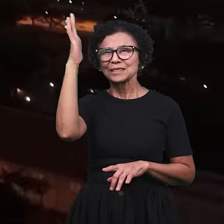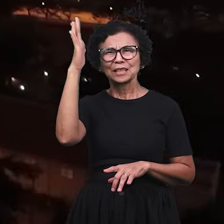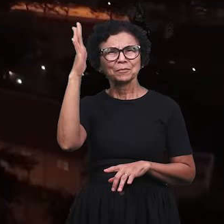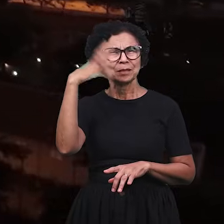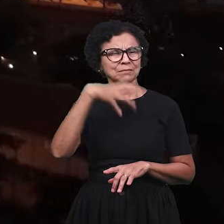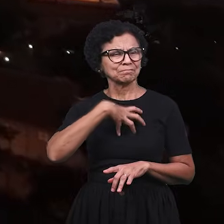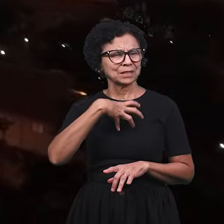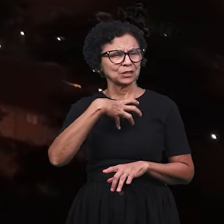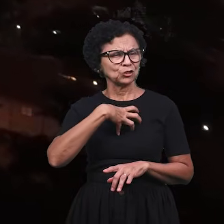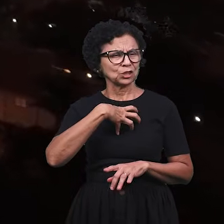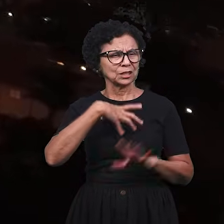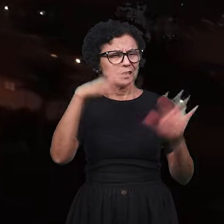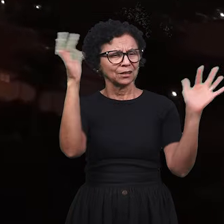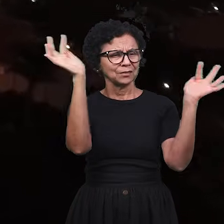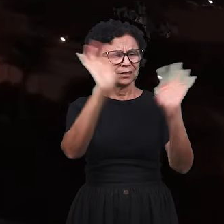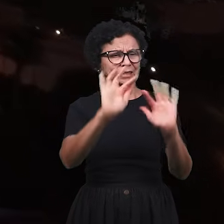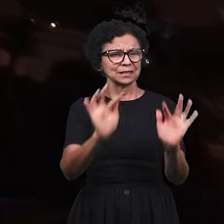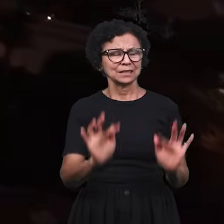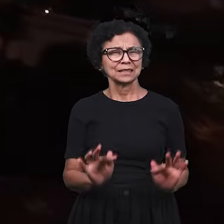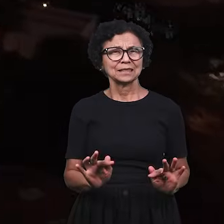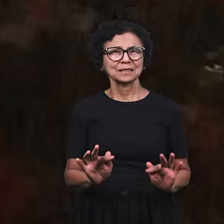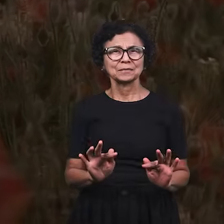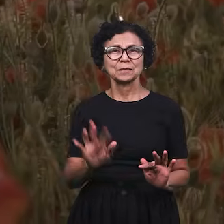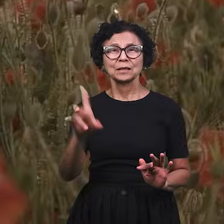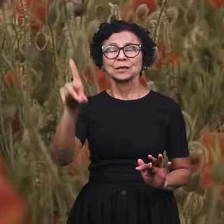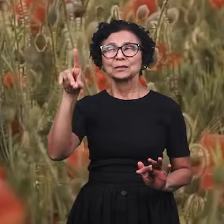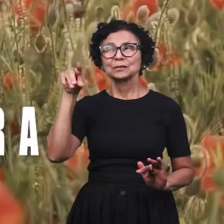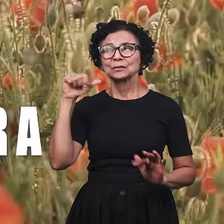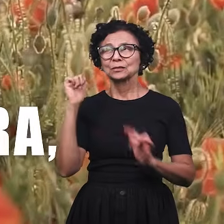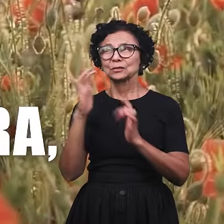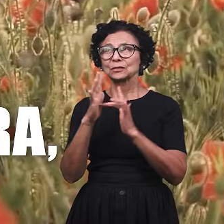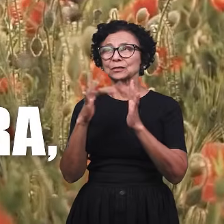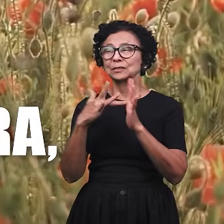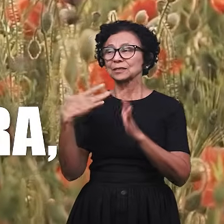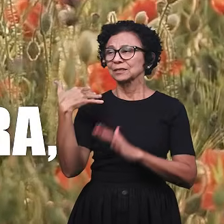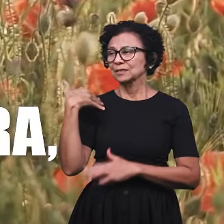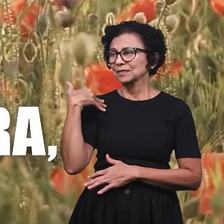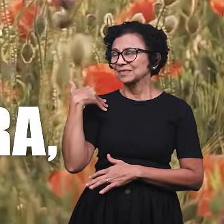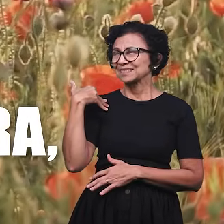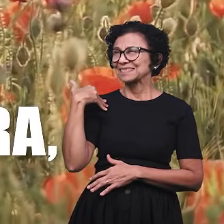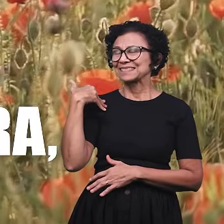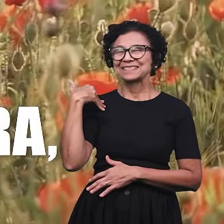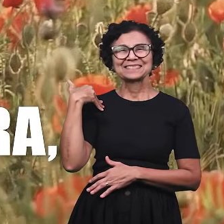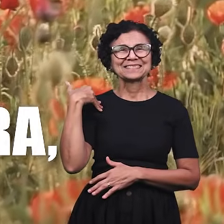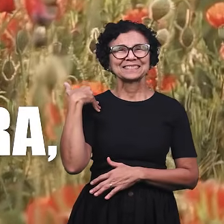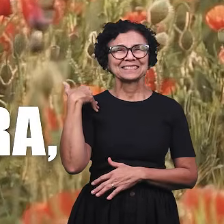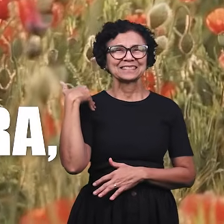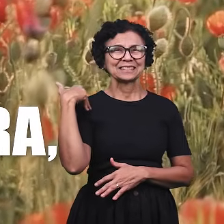dia me encontrou. Jesus buscou